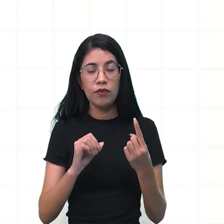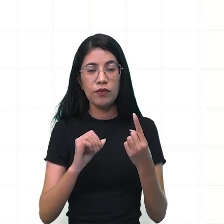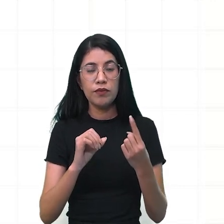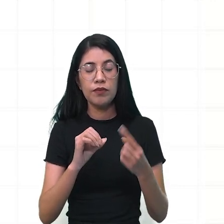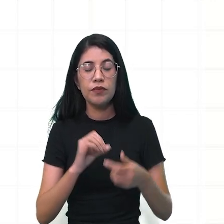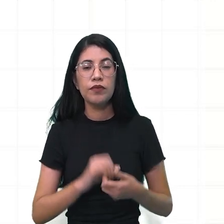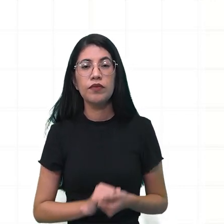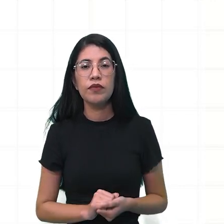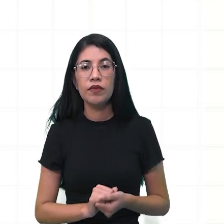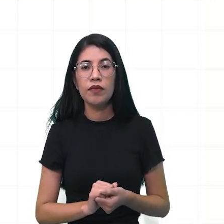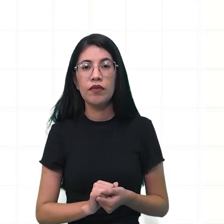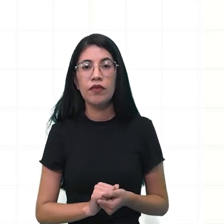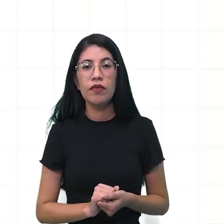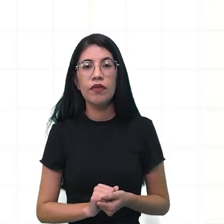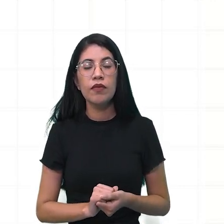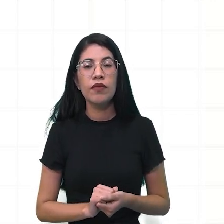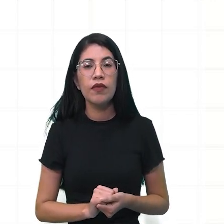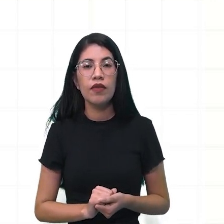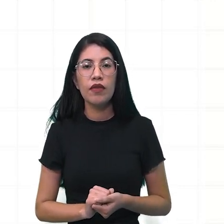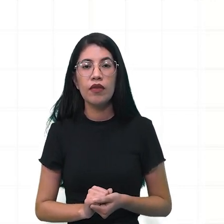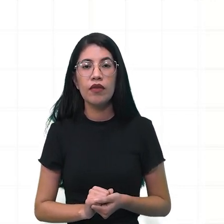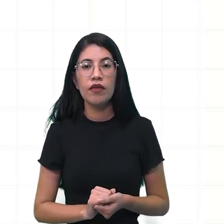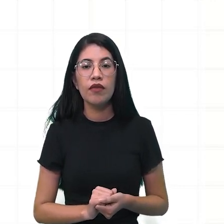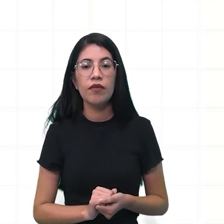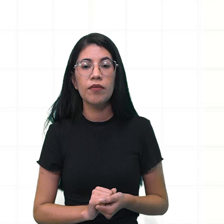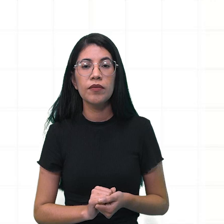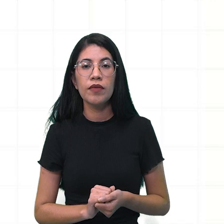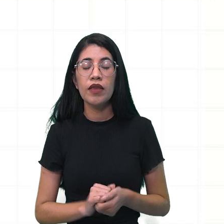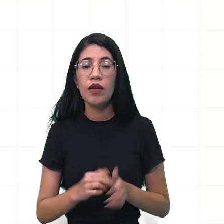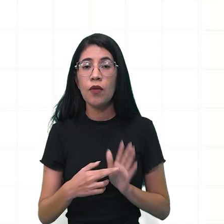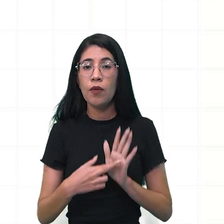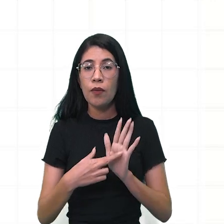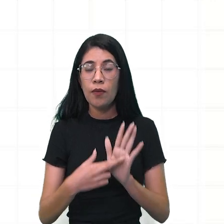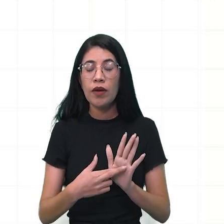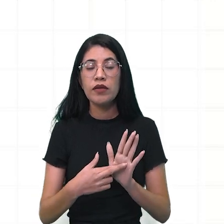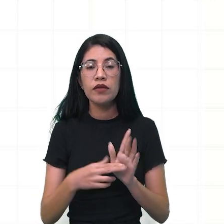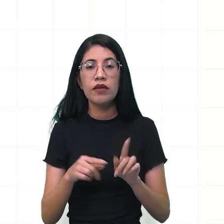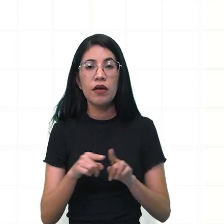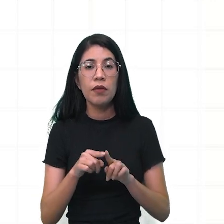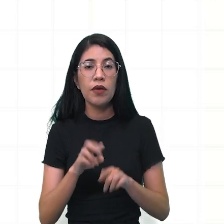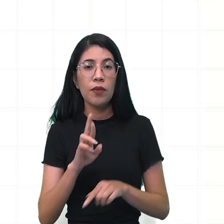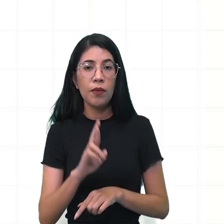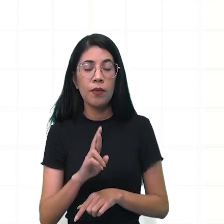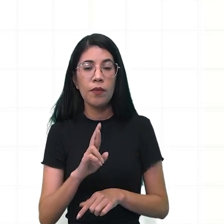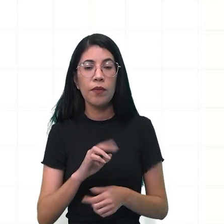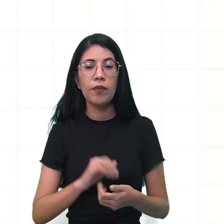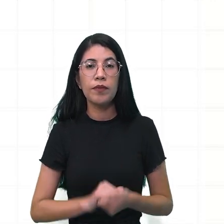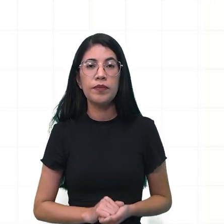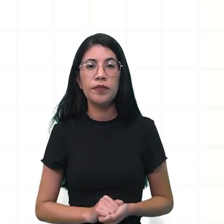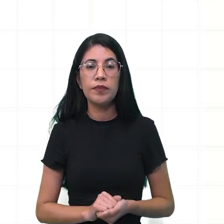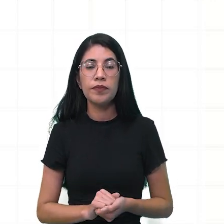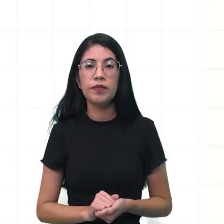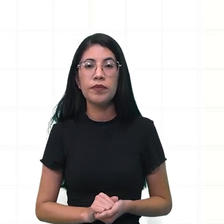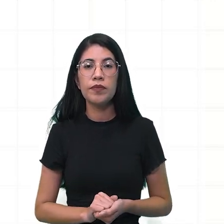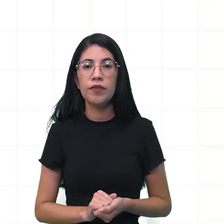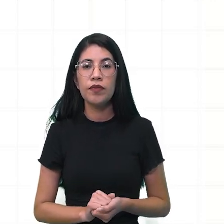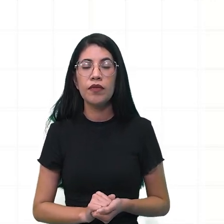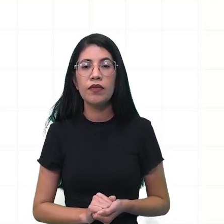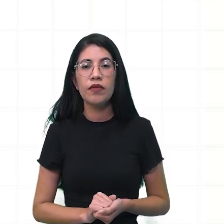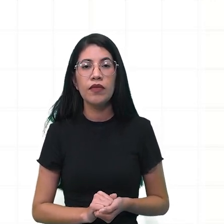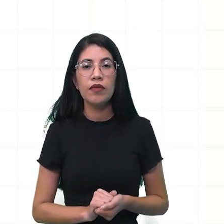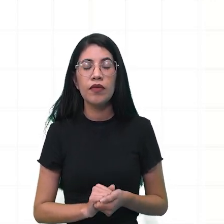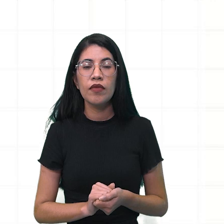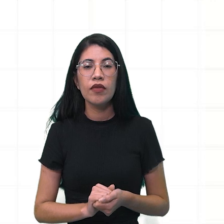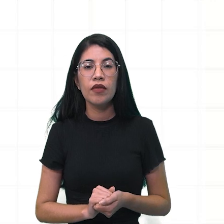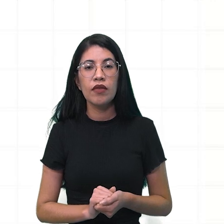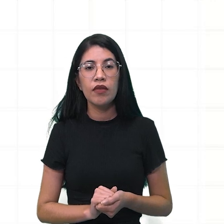Nesse ponto aqui, nós temos o R, que significa cidade de Jataí. Continuando,